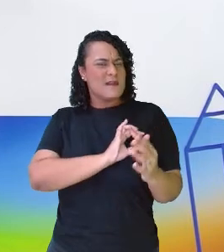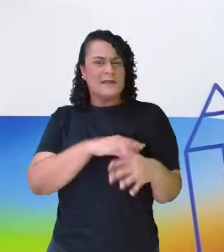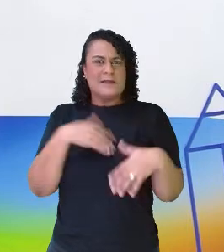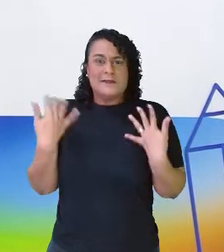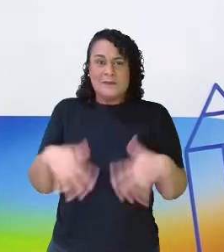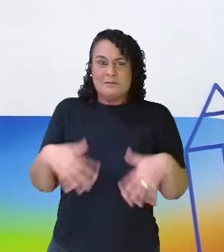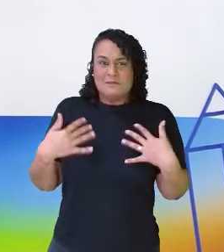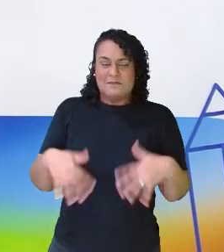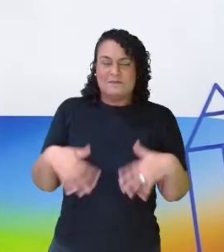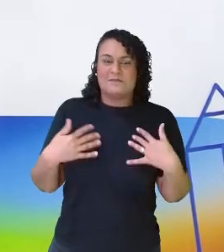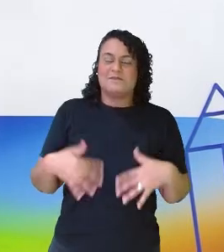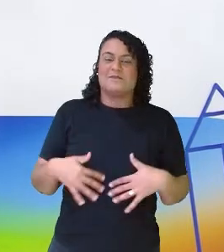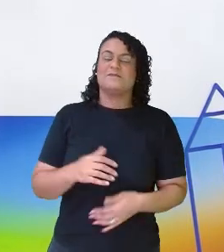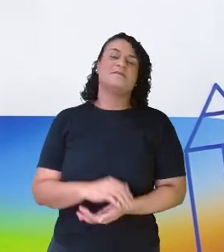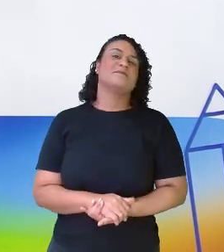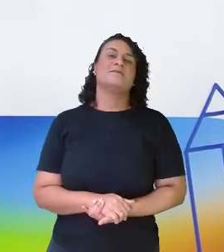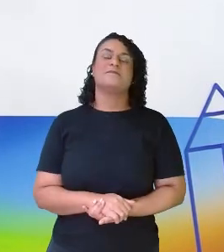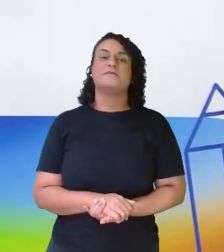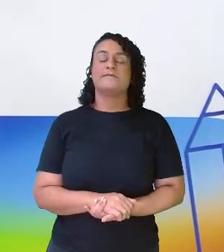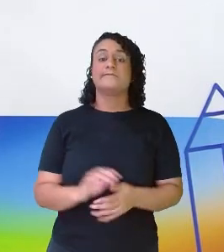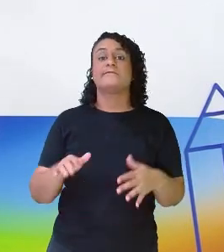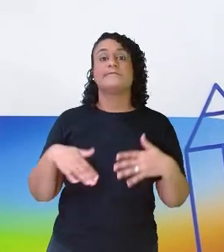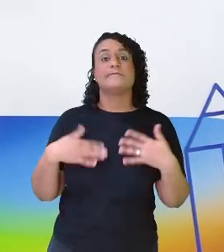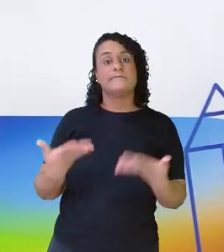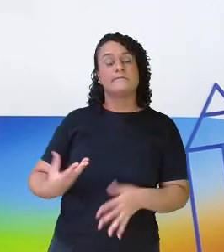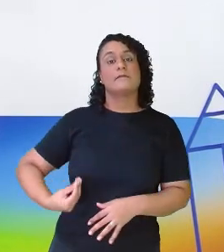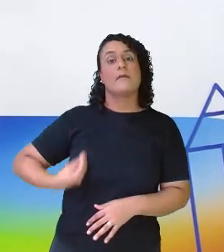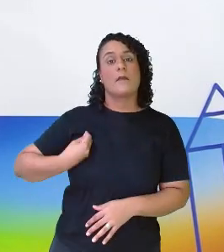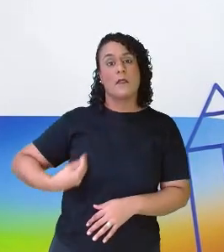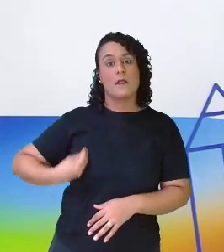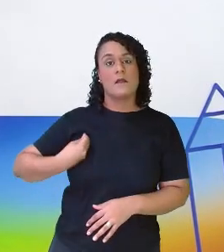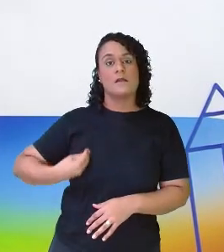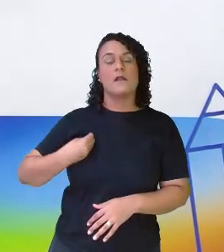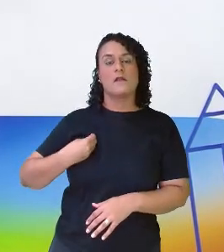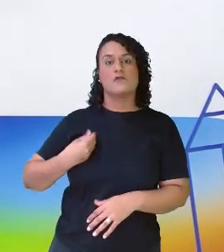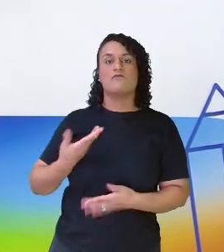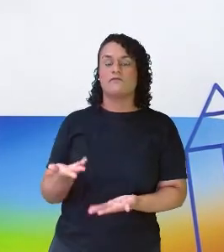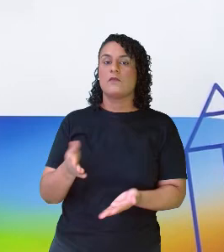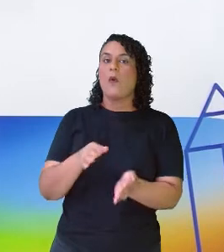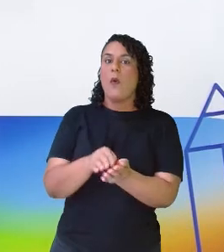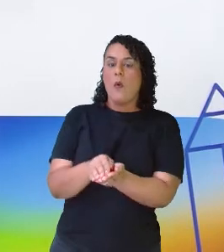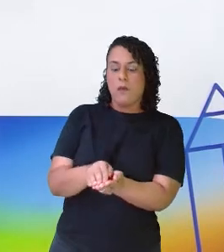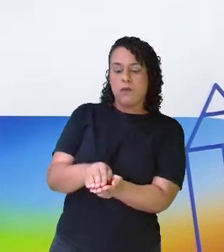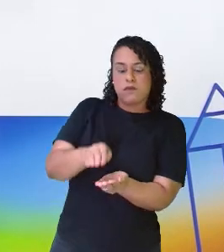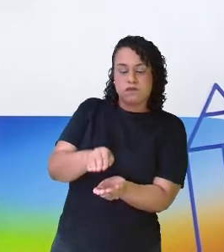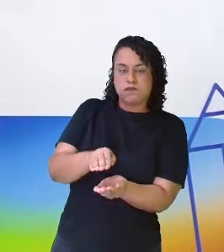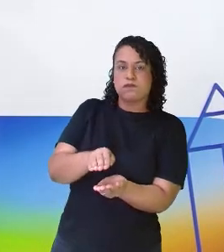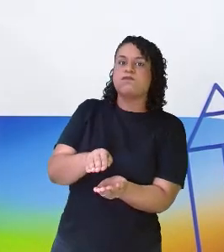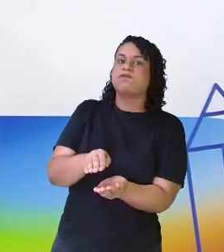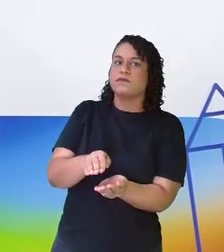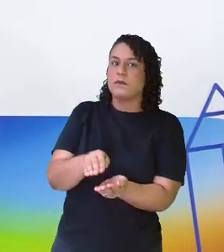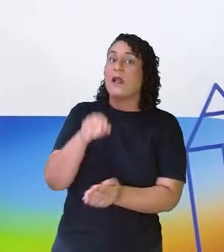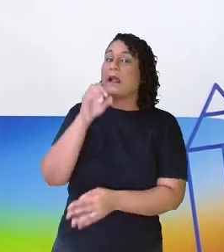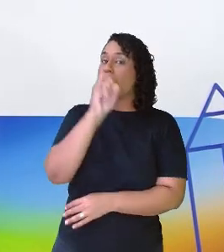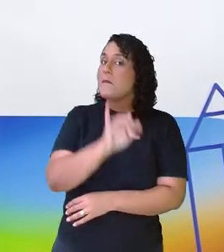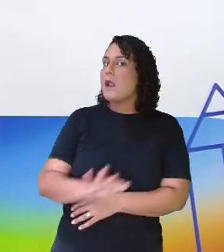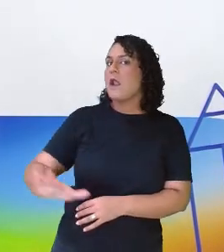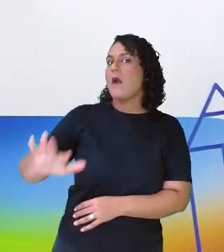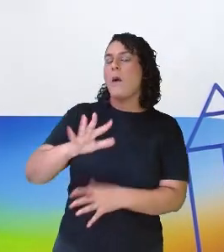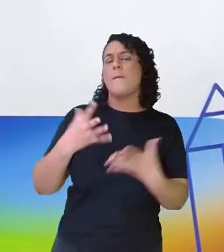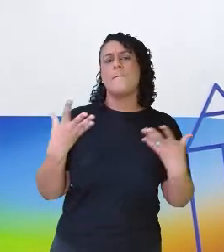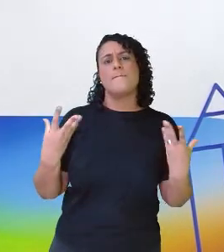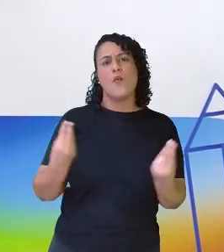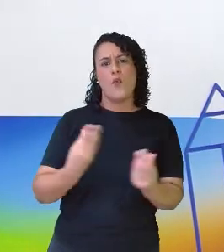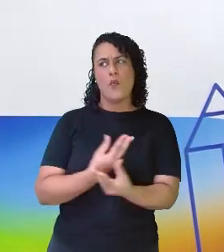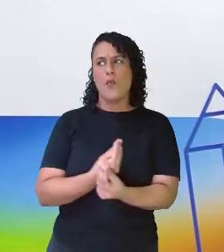certo. Olha só, também existem essas enciclopédias ilustradas, que era uma outra fonte de busca nossa também, que aqui,